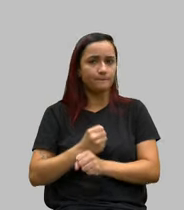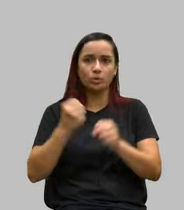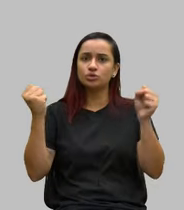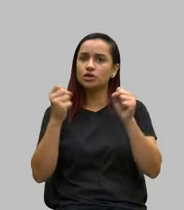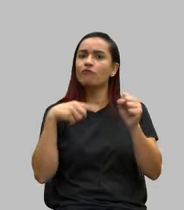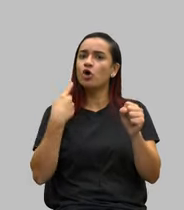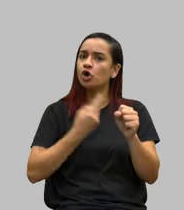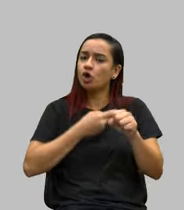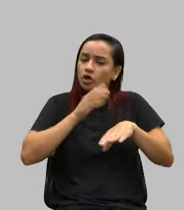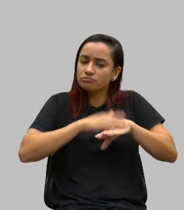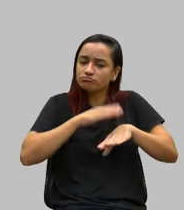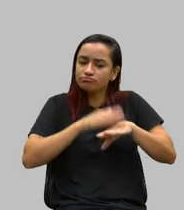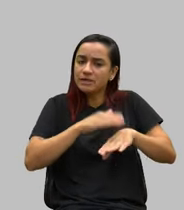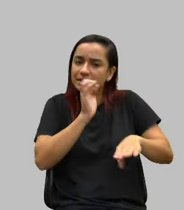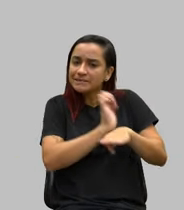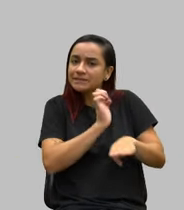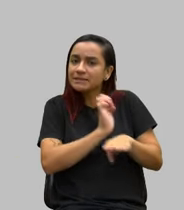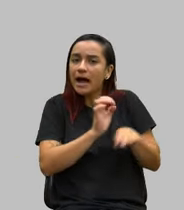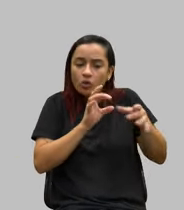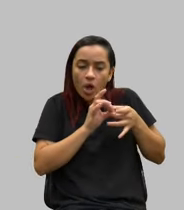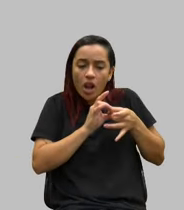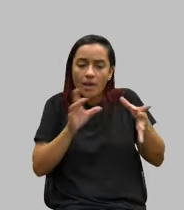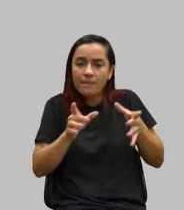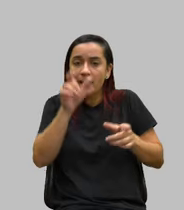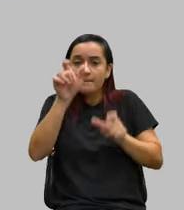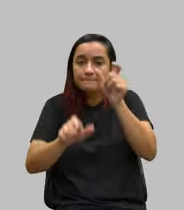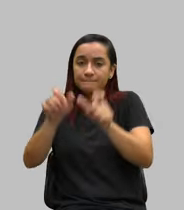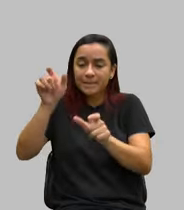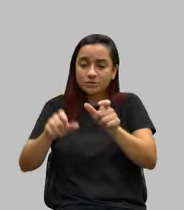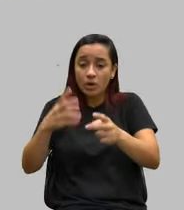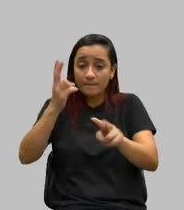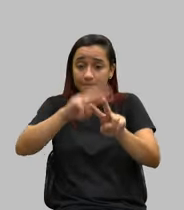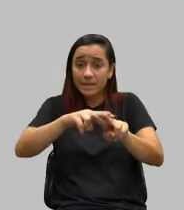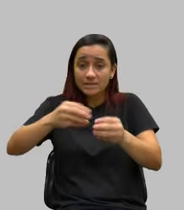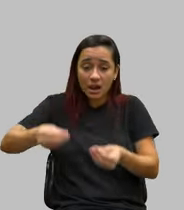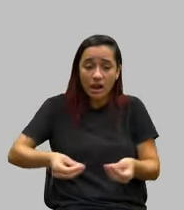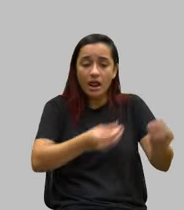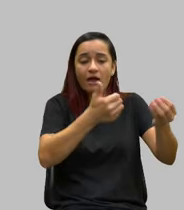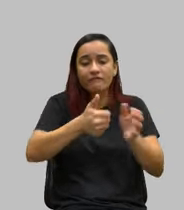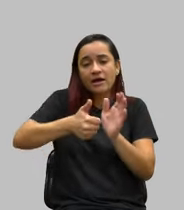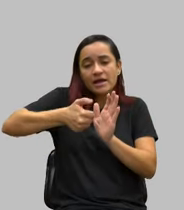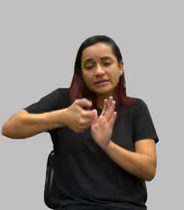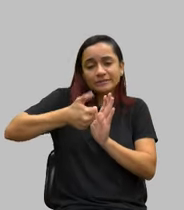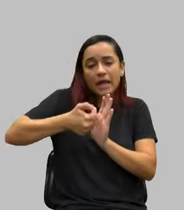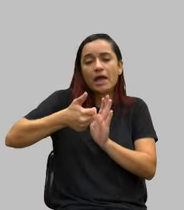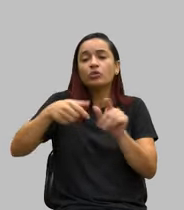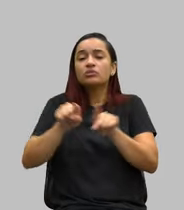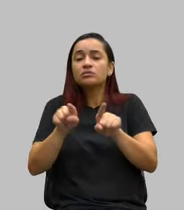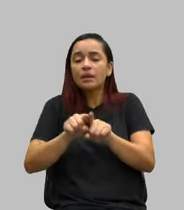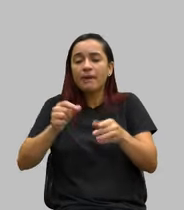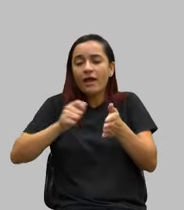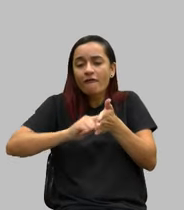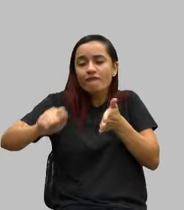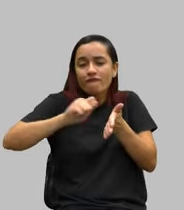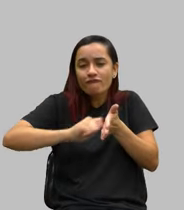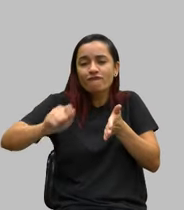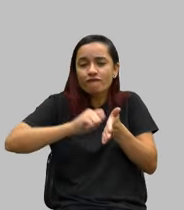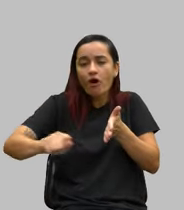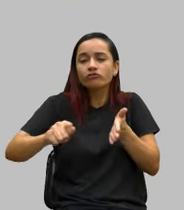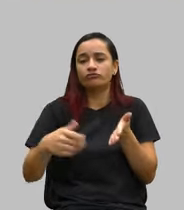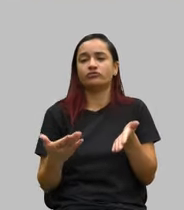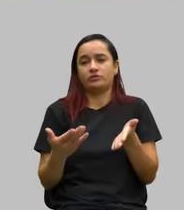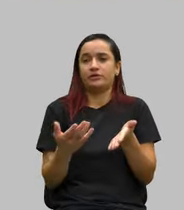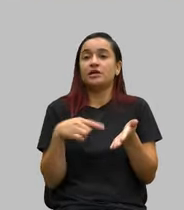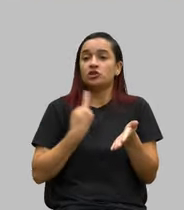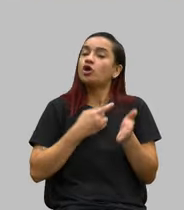próprio estado permita que o preso leve para dentro da cela esquer e fósforo conord esquer fósforo nós já tivemos uma lei aqui do